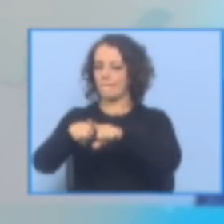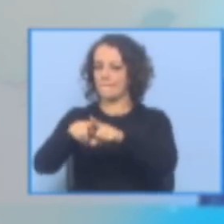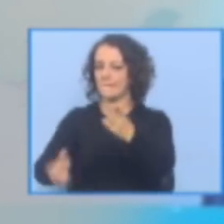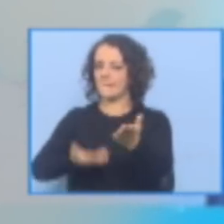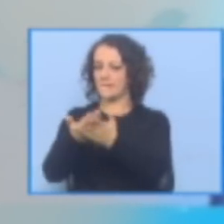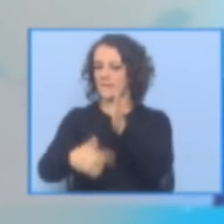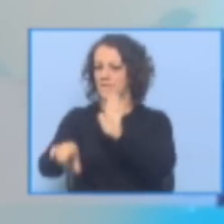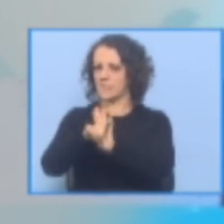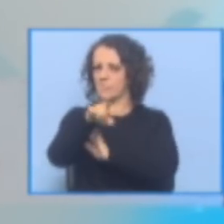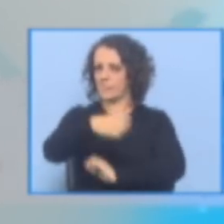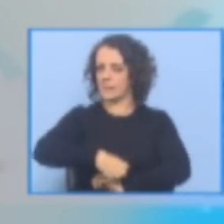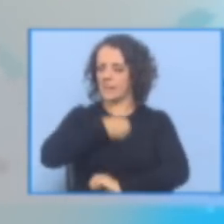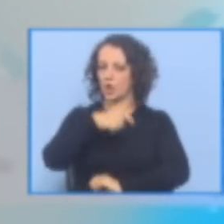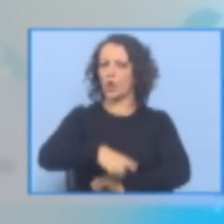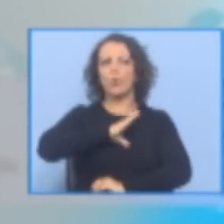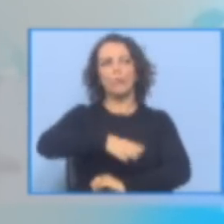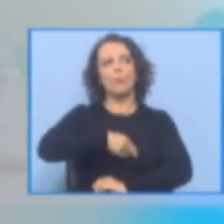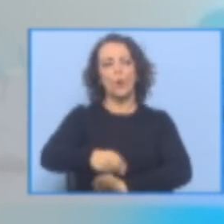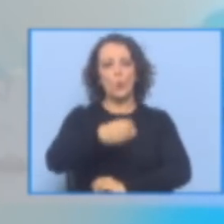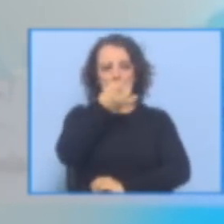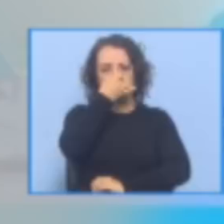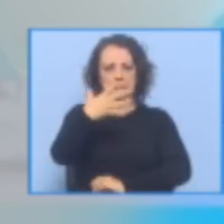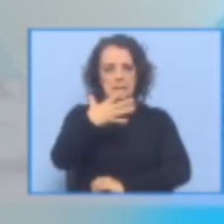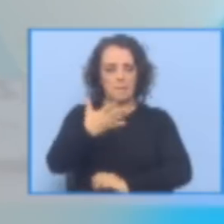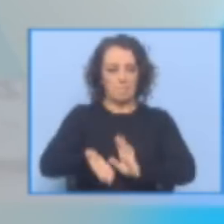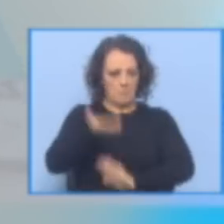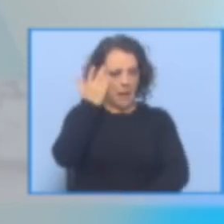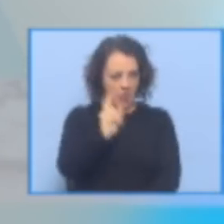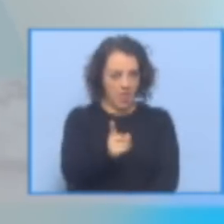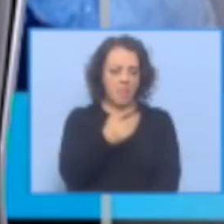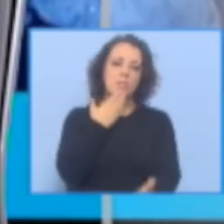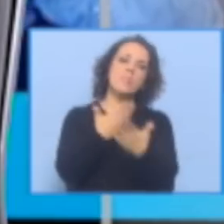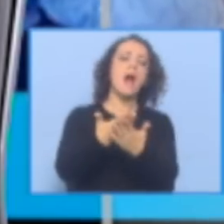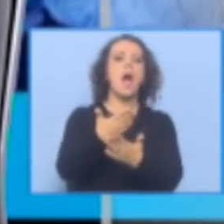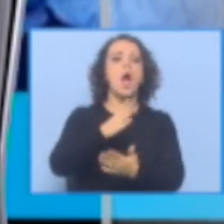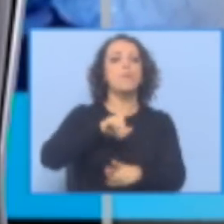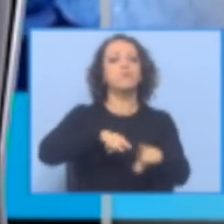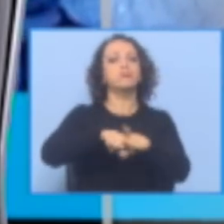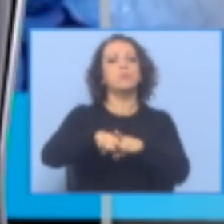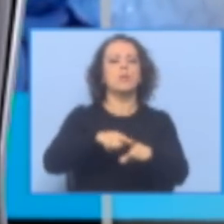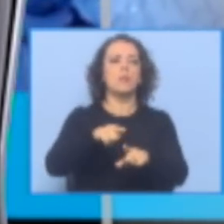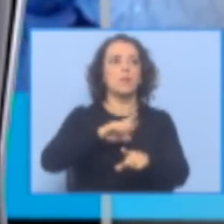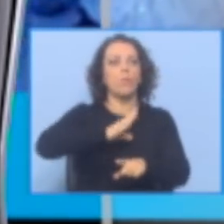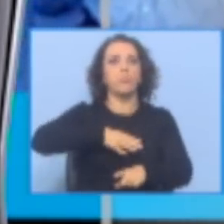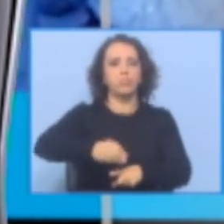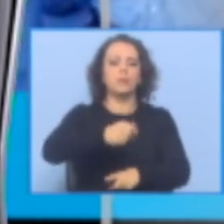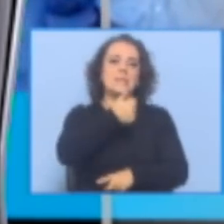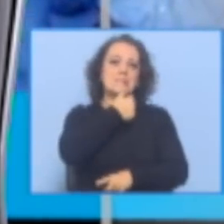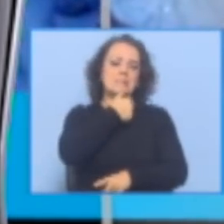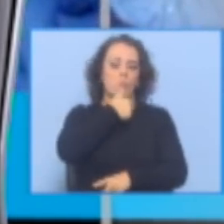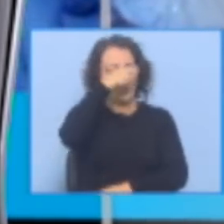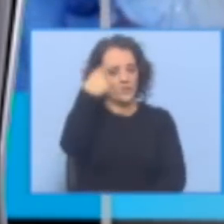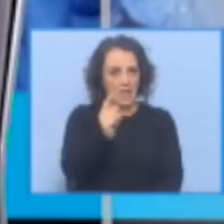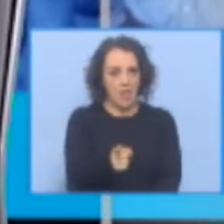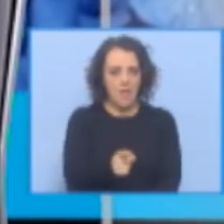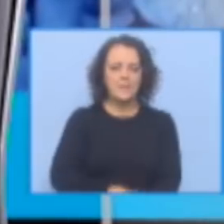mais frágil que determina as decisões dos políticos? Estamos num mundo que muitas vezes